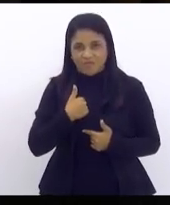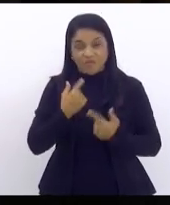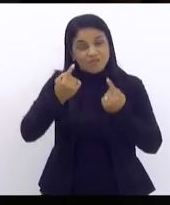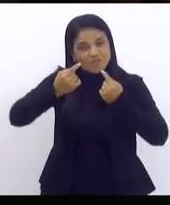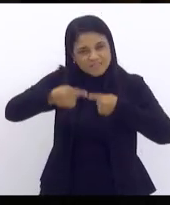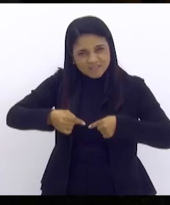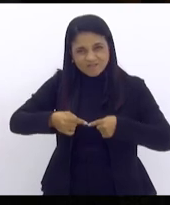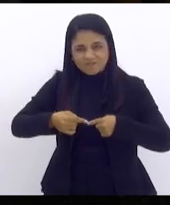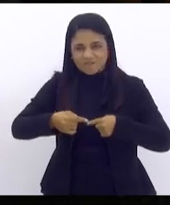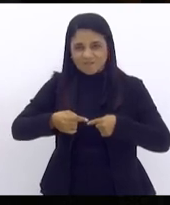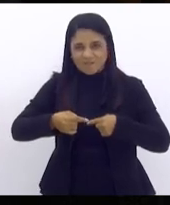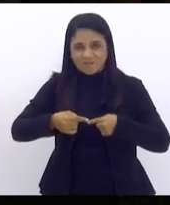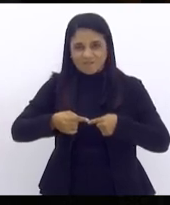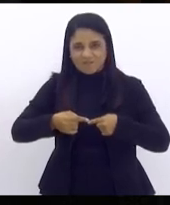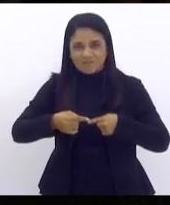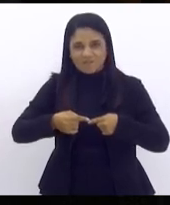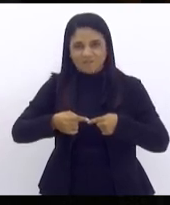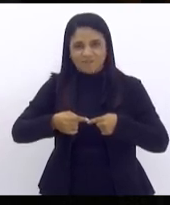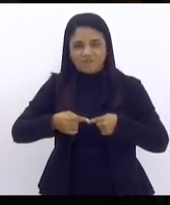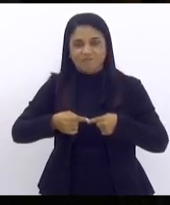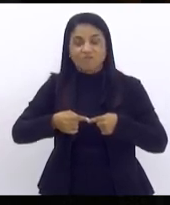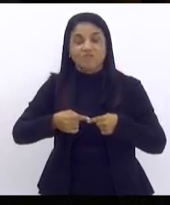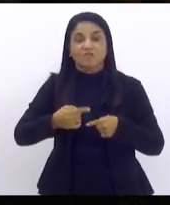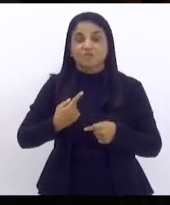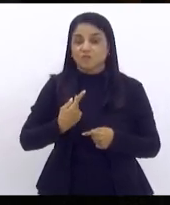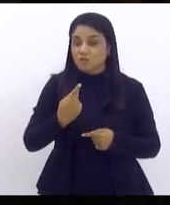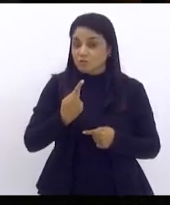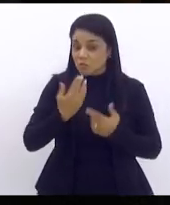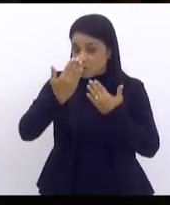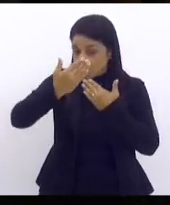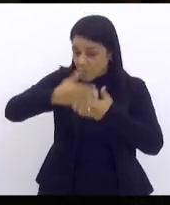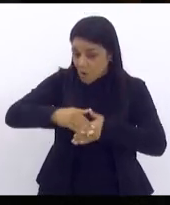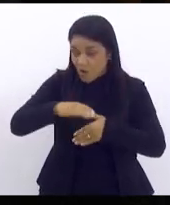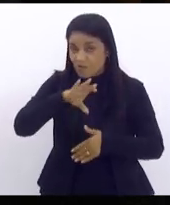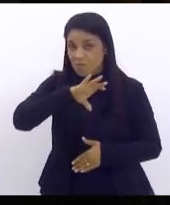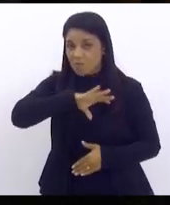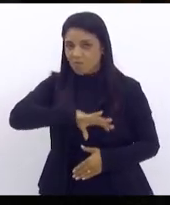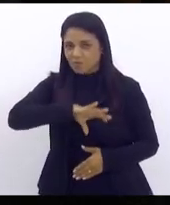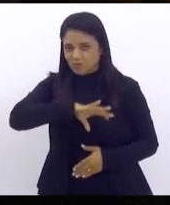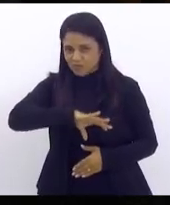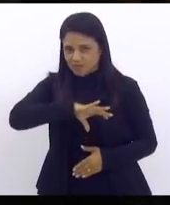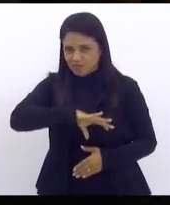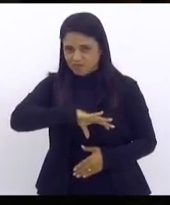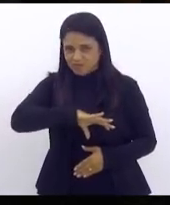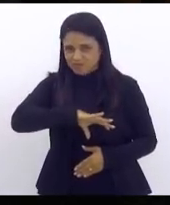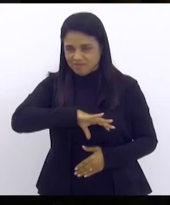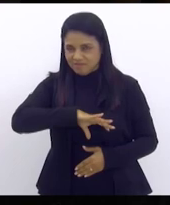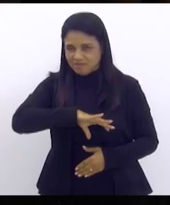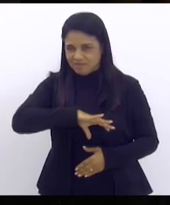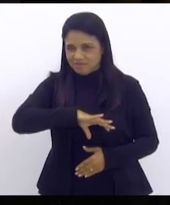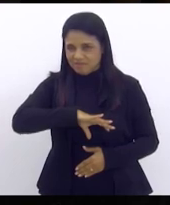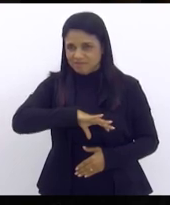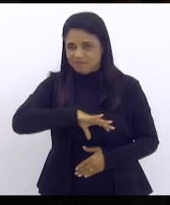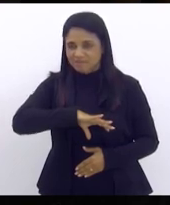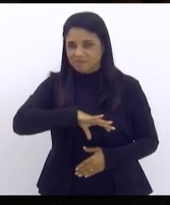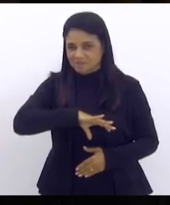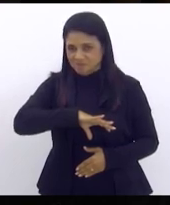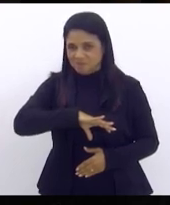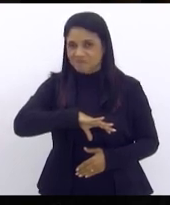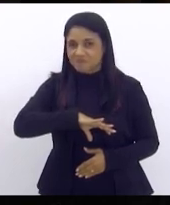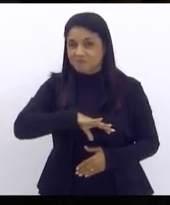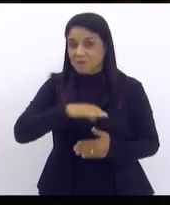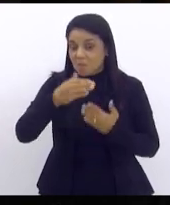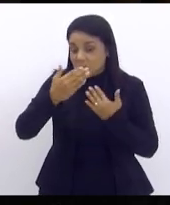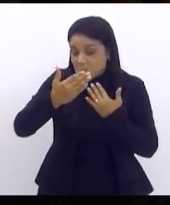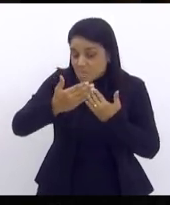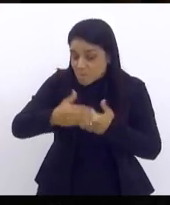senhora. Façamos eu e a senhora uma prova de português. Façamos eu e a senhora uma prova